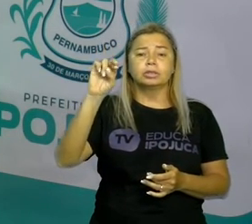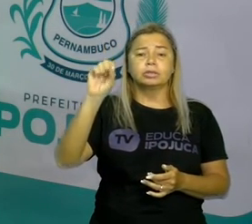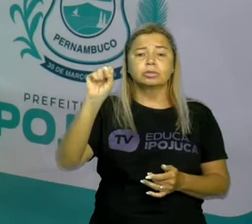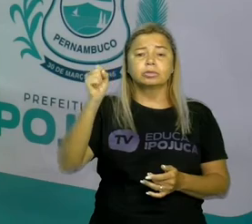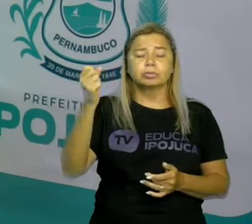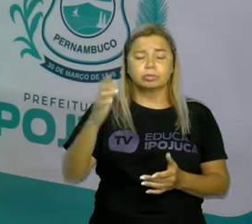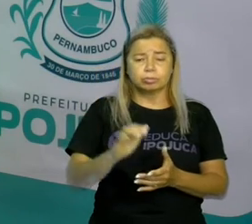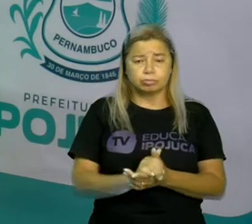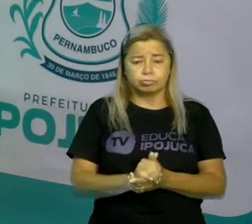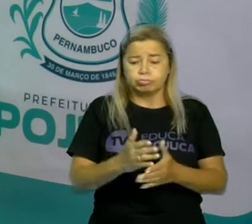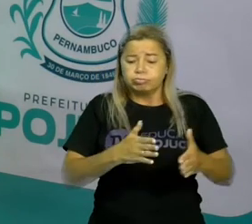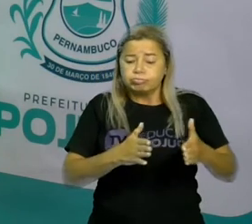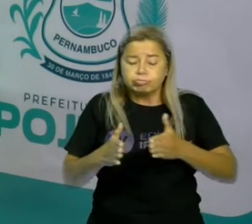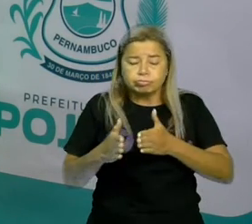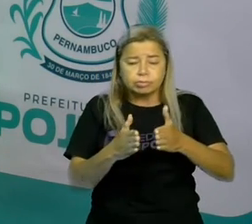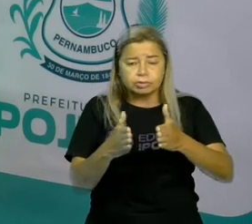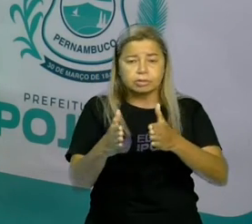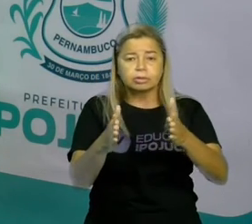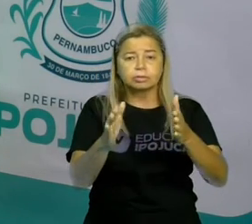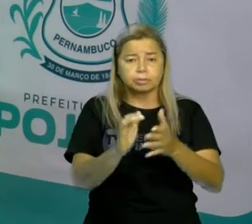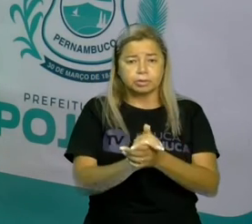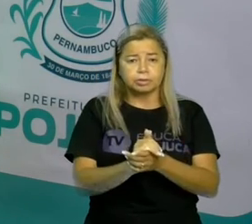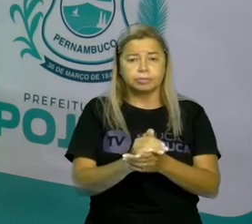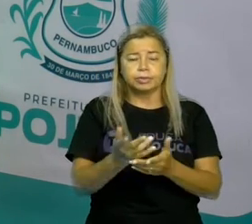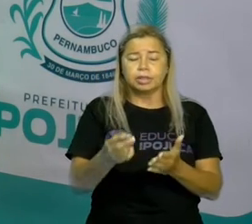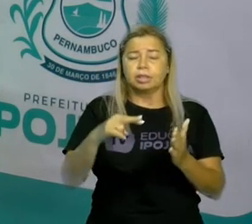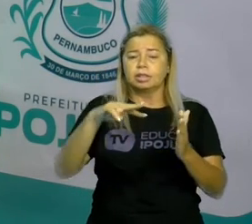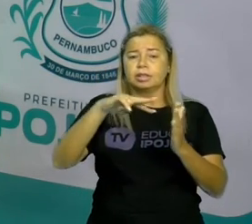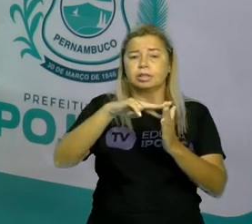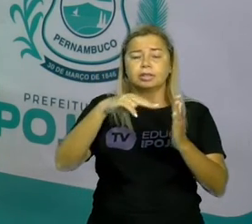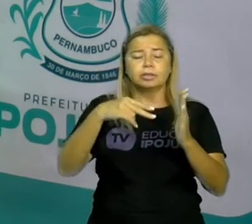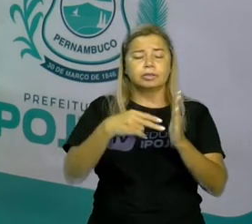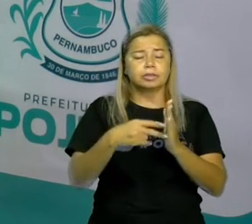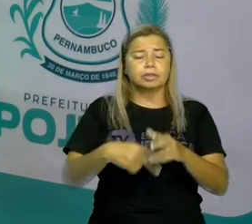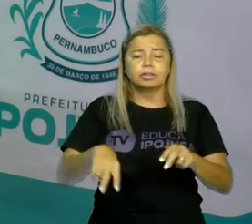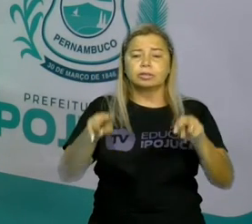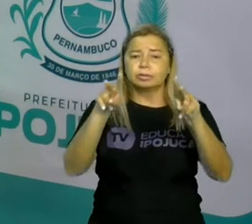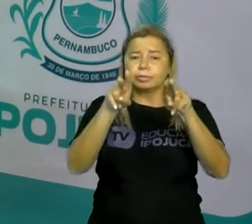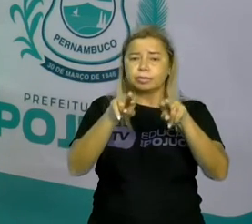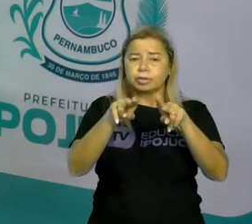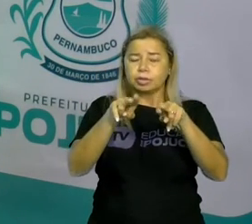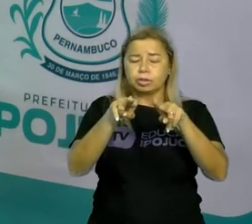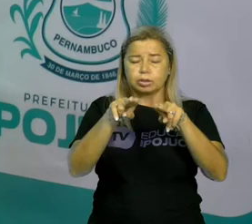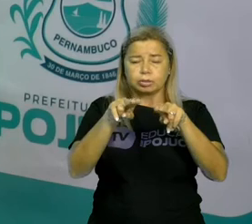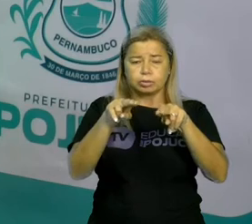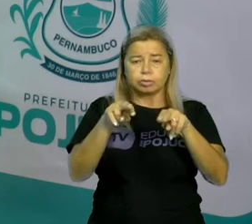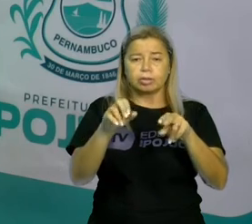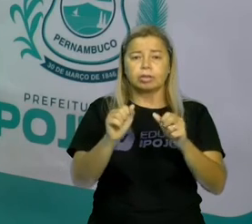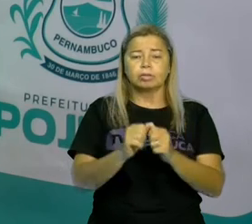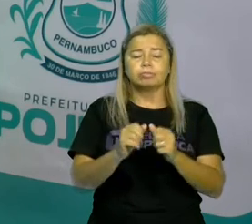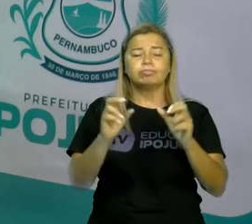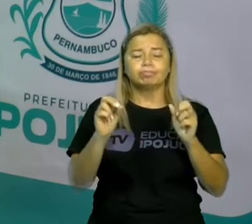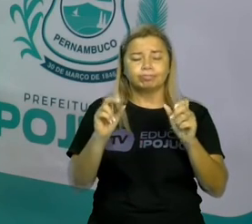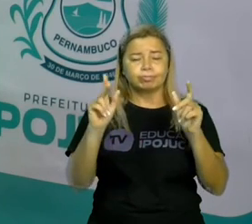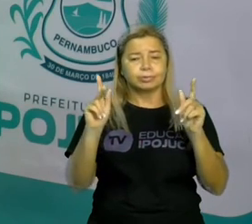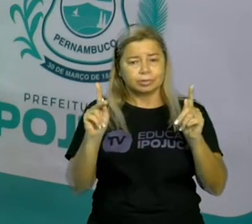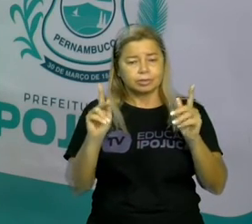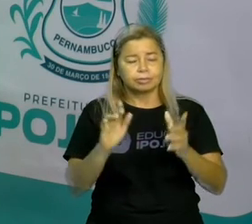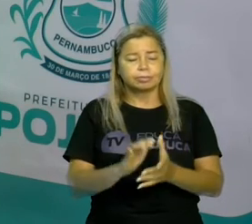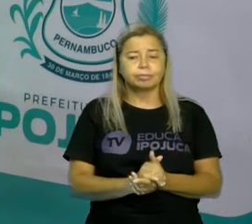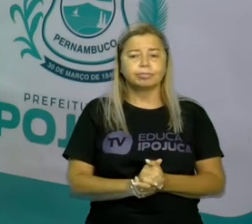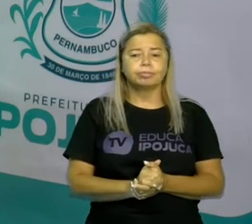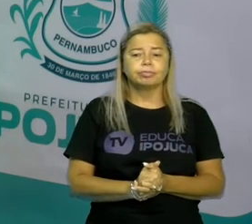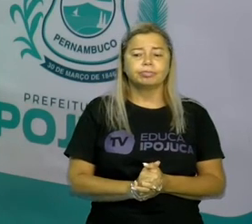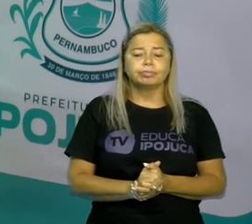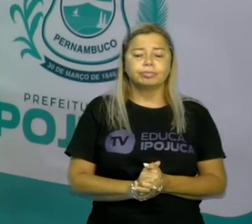nome mas o sentido é o mesmo percurso o caminho trajeto é tudo a mesma coisa